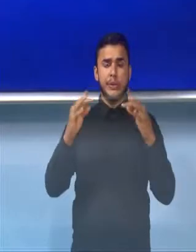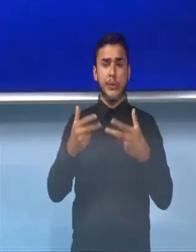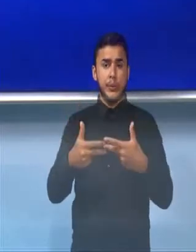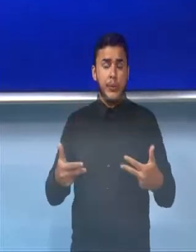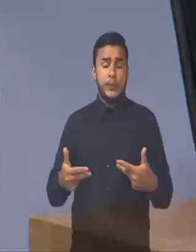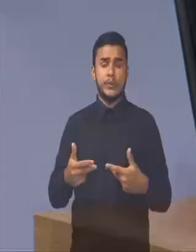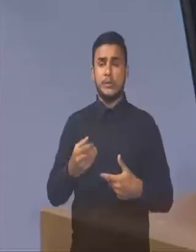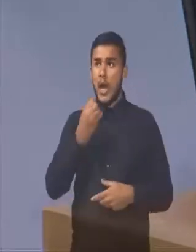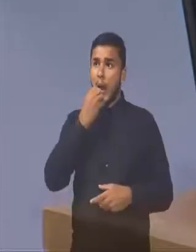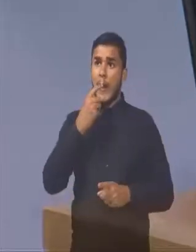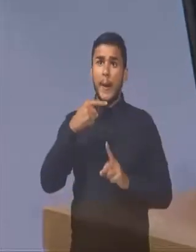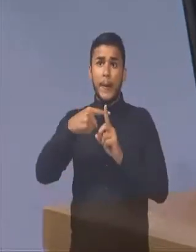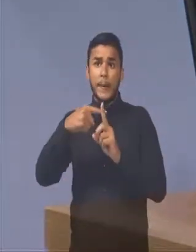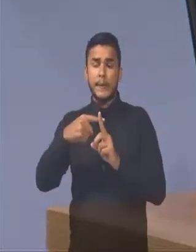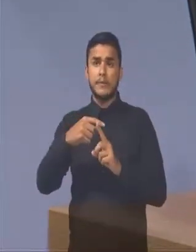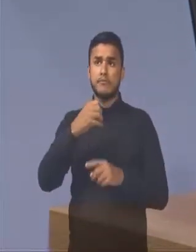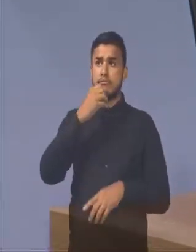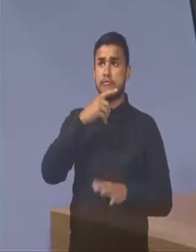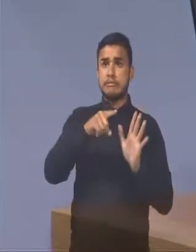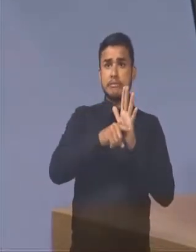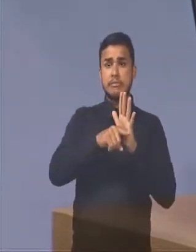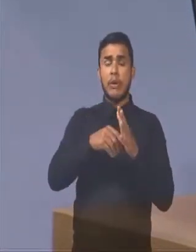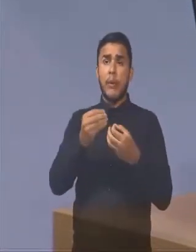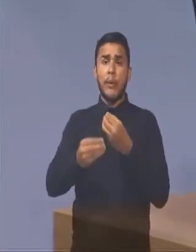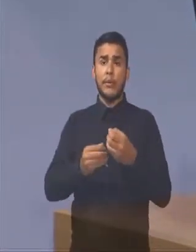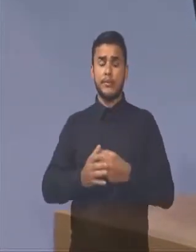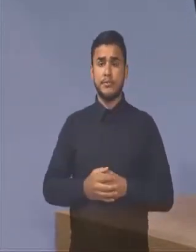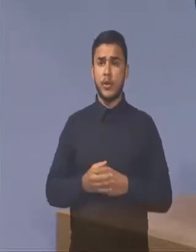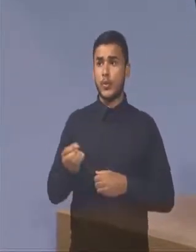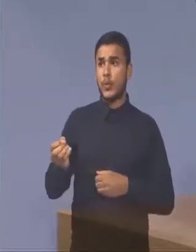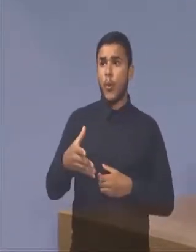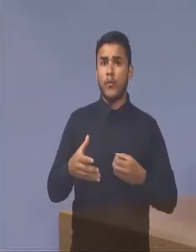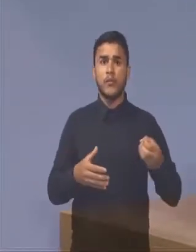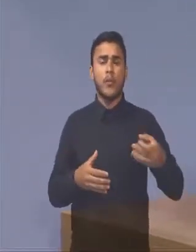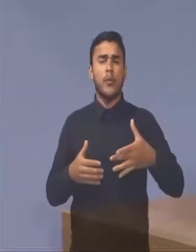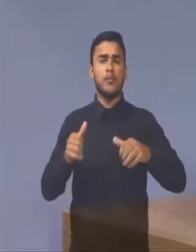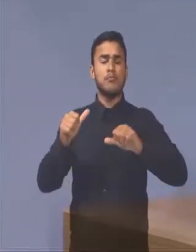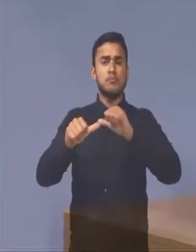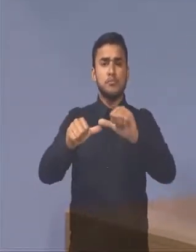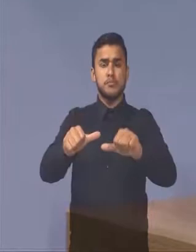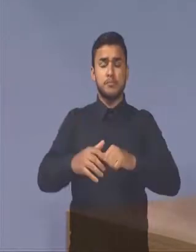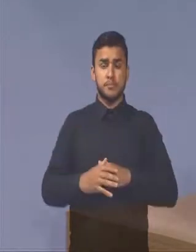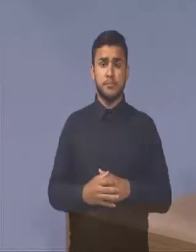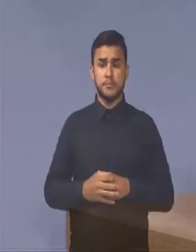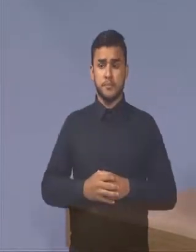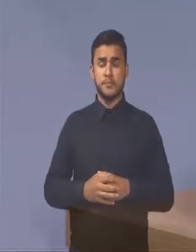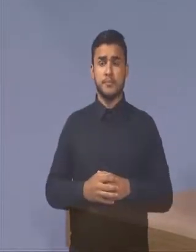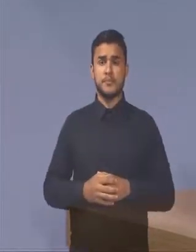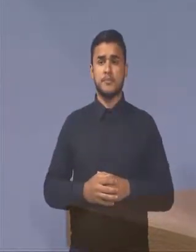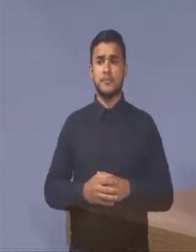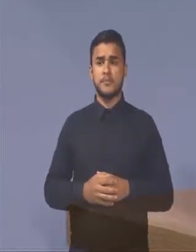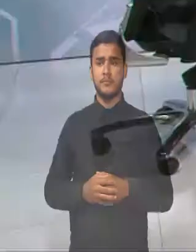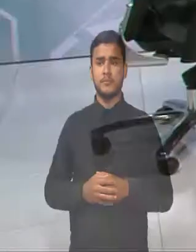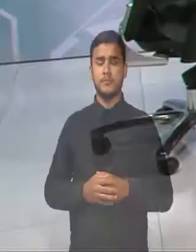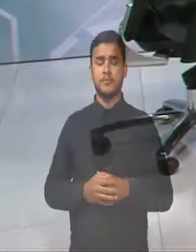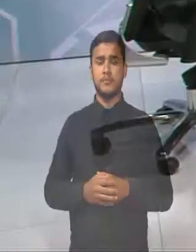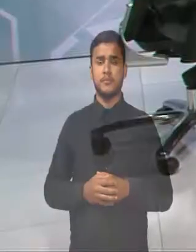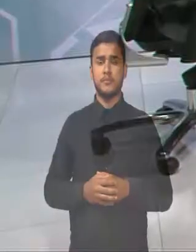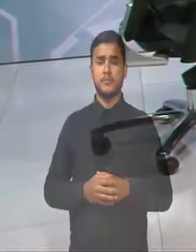negativo ou positivo das novas mídias, dos novos meios que estão aí ao alcance da mão, na seguinte